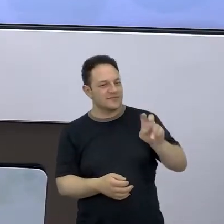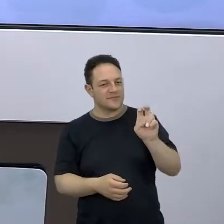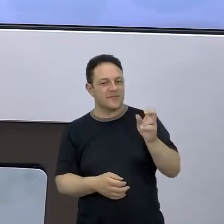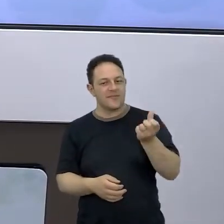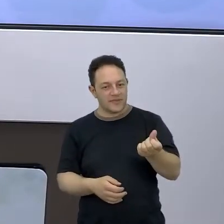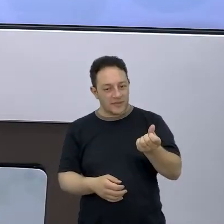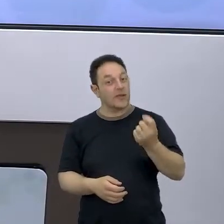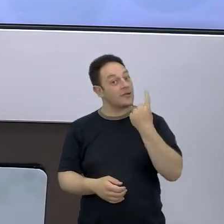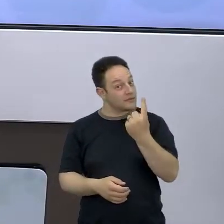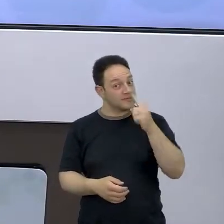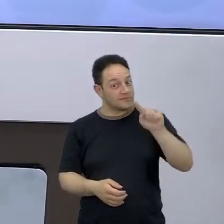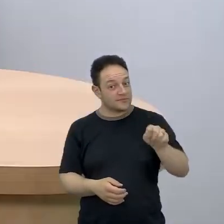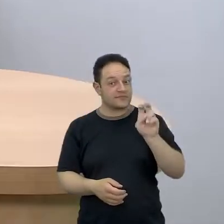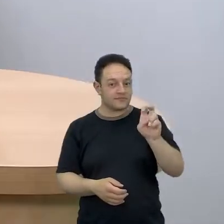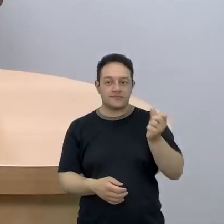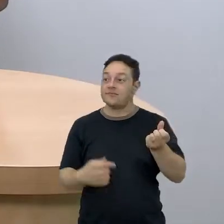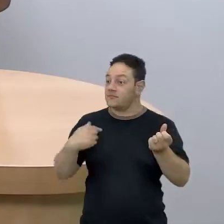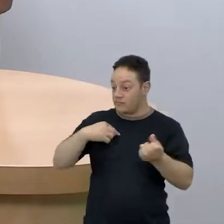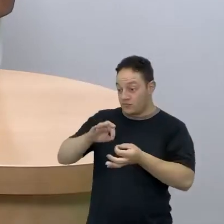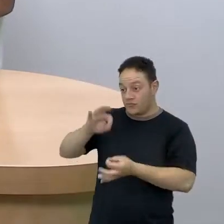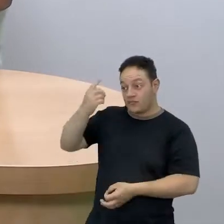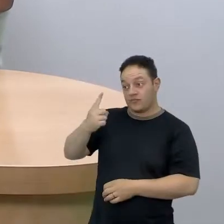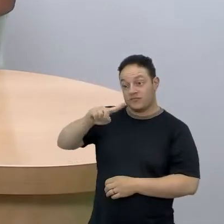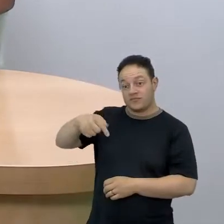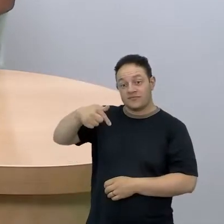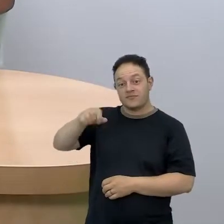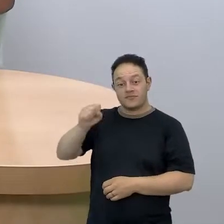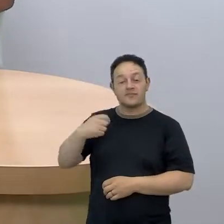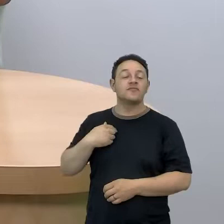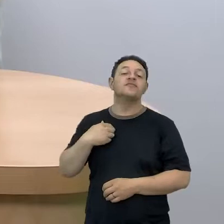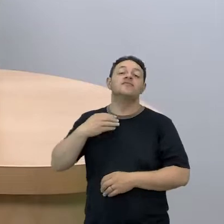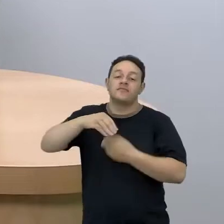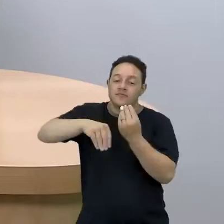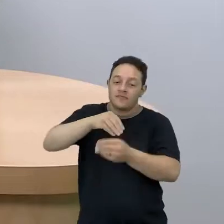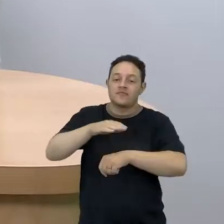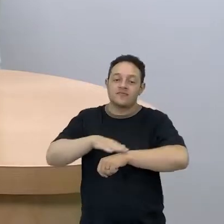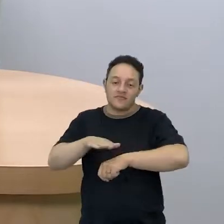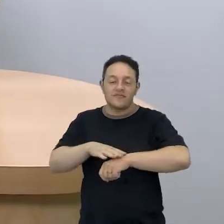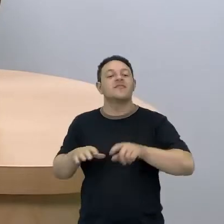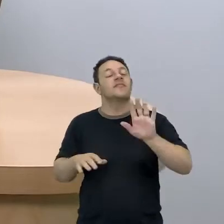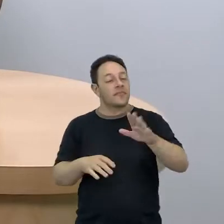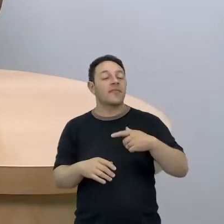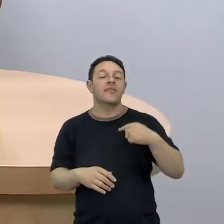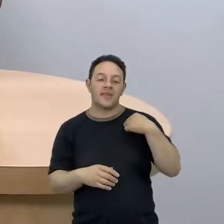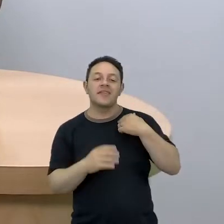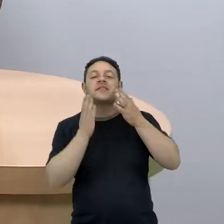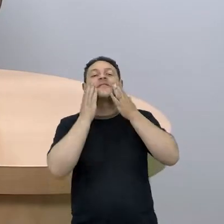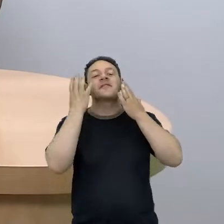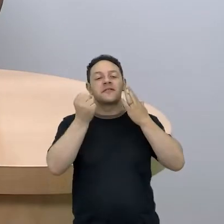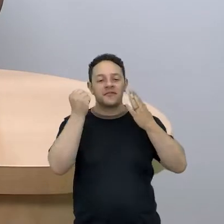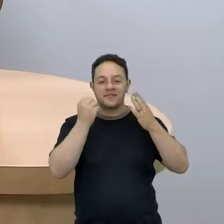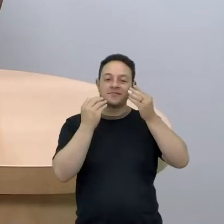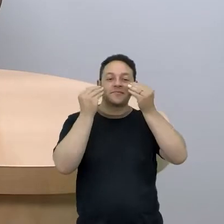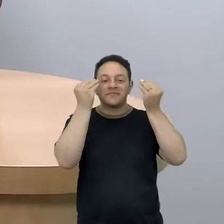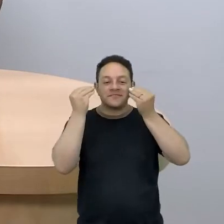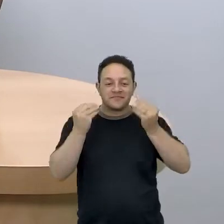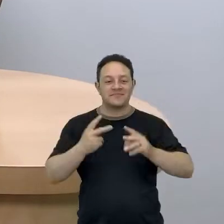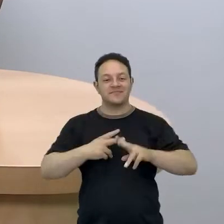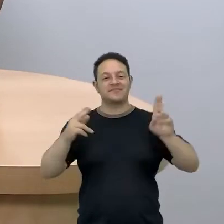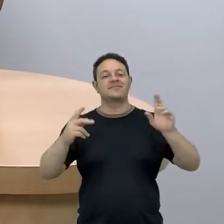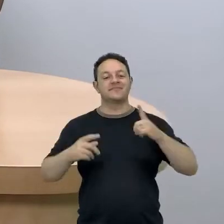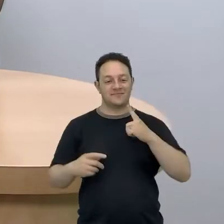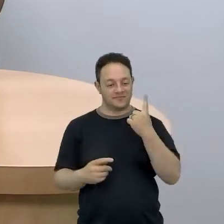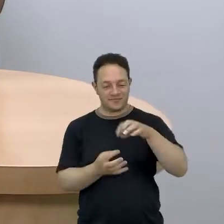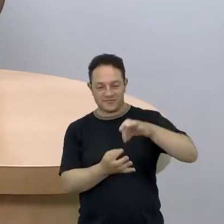tenho 1,56 m. Eu tenho 1,78 m e sou pardo, acabei esquecendo de falar. Pois é, sou branca, bem branca, mas tô maquiada, então dá uma coloradinha básica aí. Mas eu